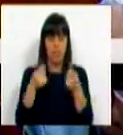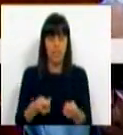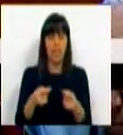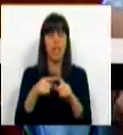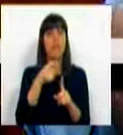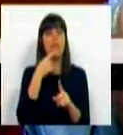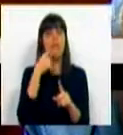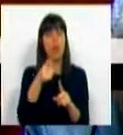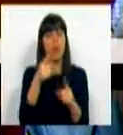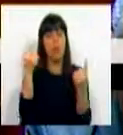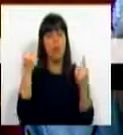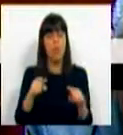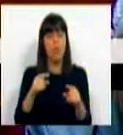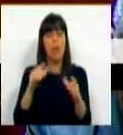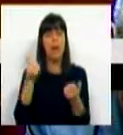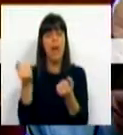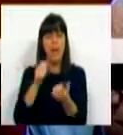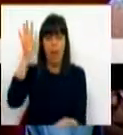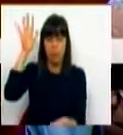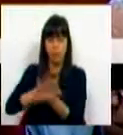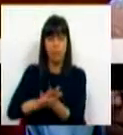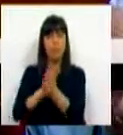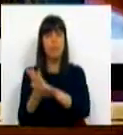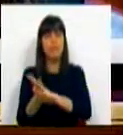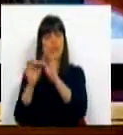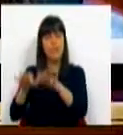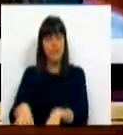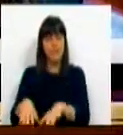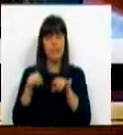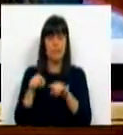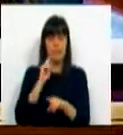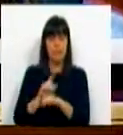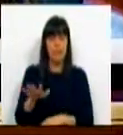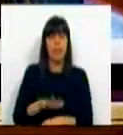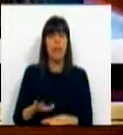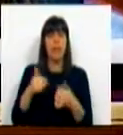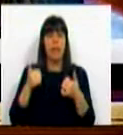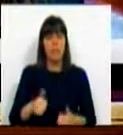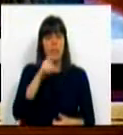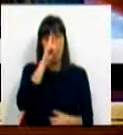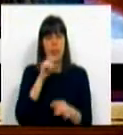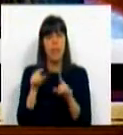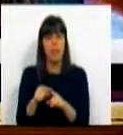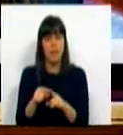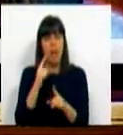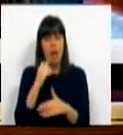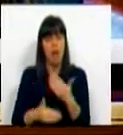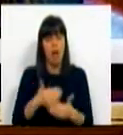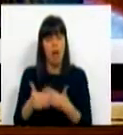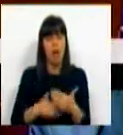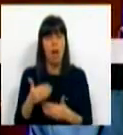falou é só para o abate de veículos em fim de vida. E mesmo nesse caso, é bom lembrar que ele está em